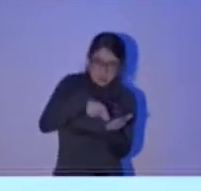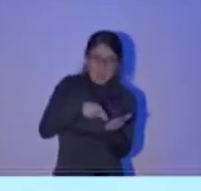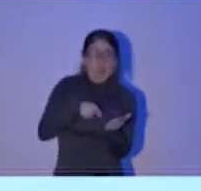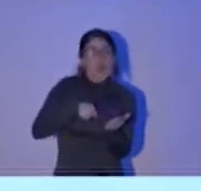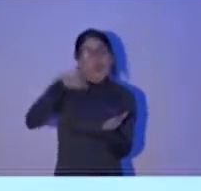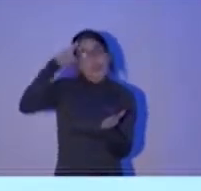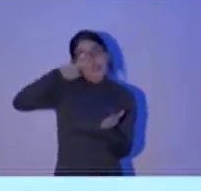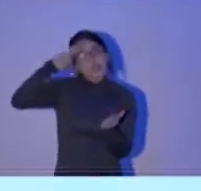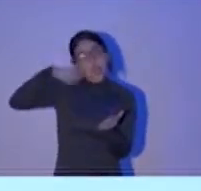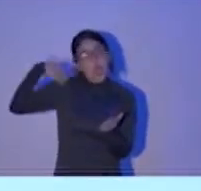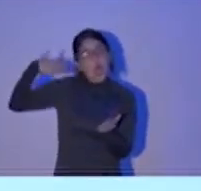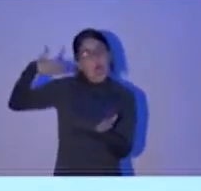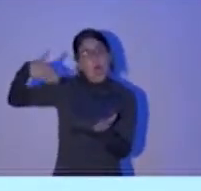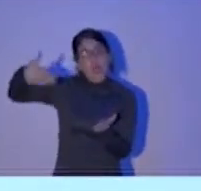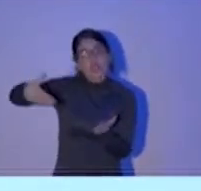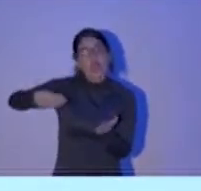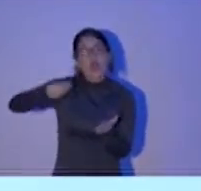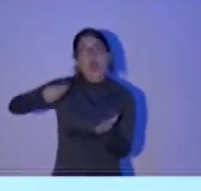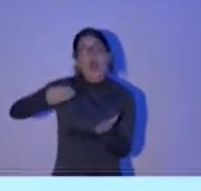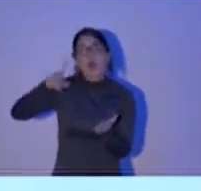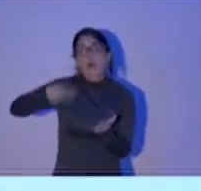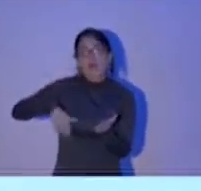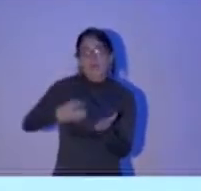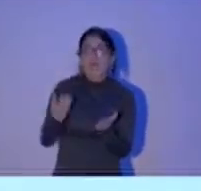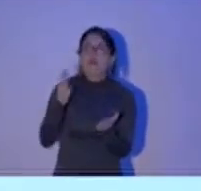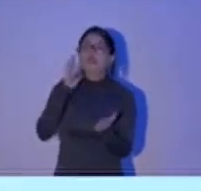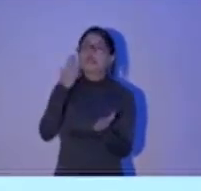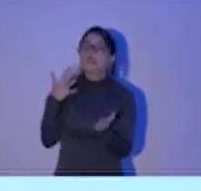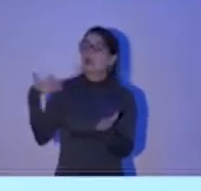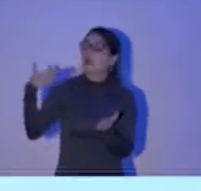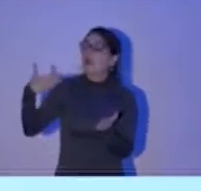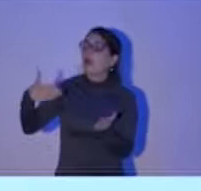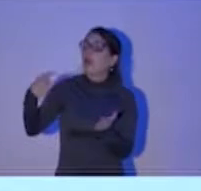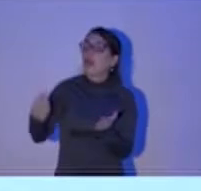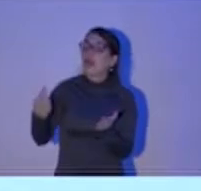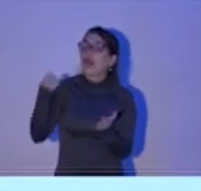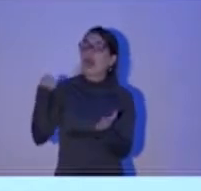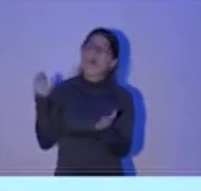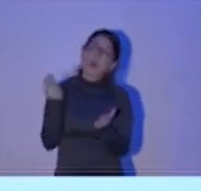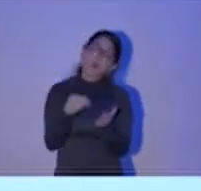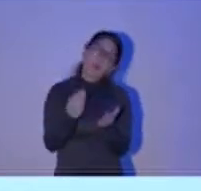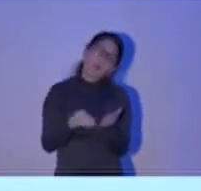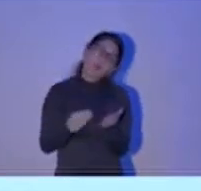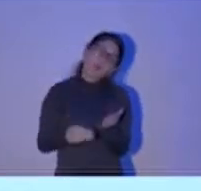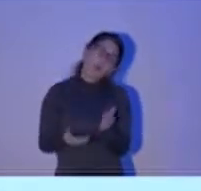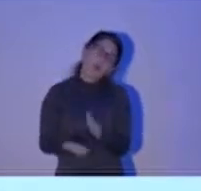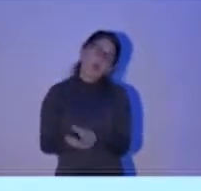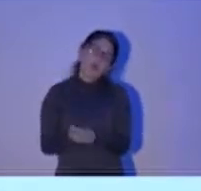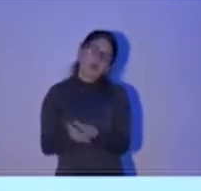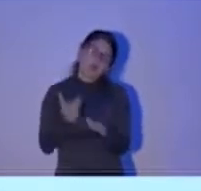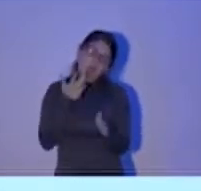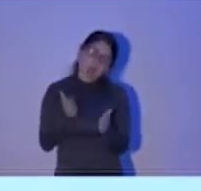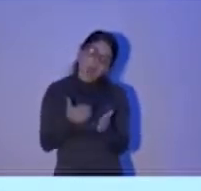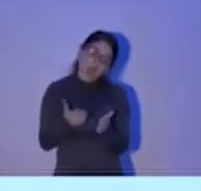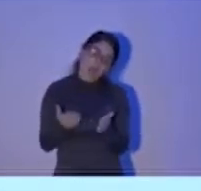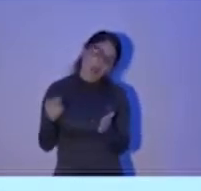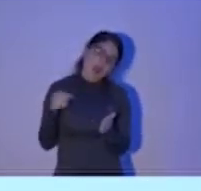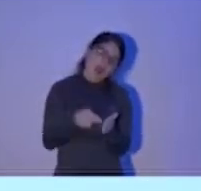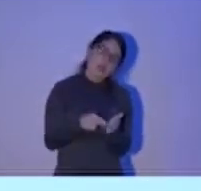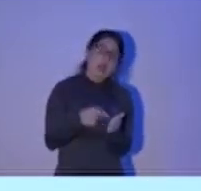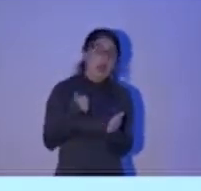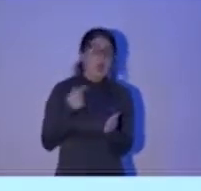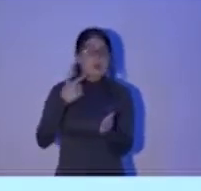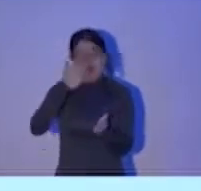construção demarcada para que possa ter outros olhares no futuro e ser um instrumento, inclusive, de